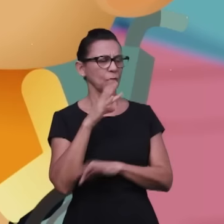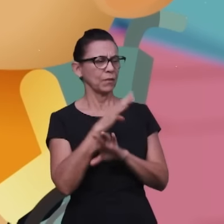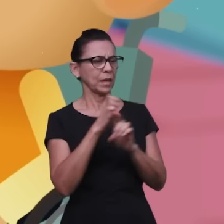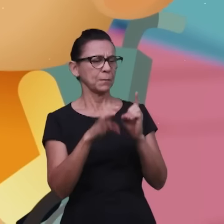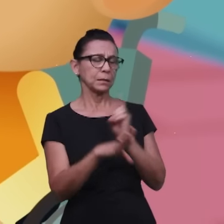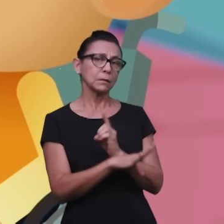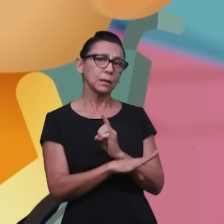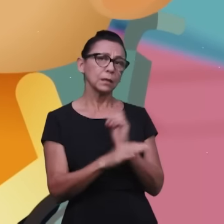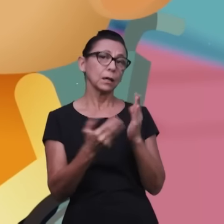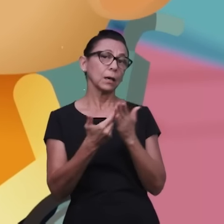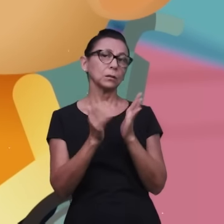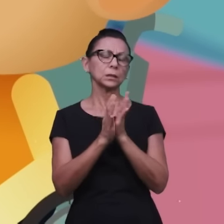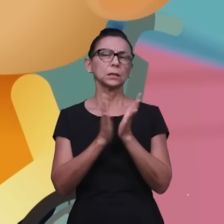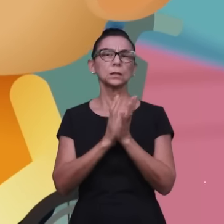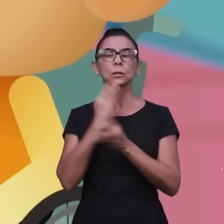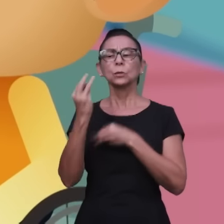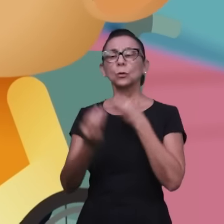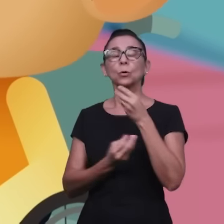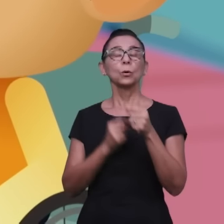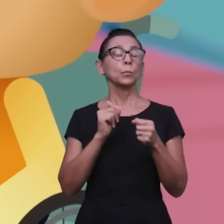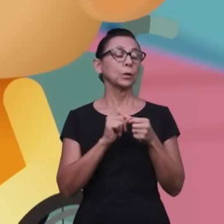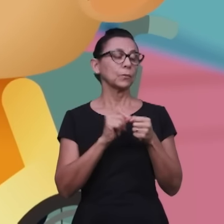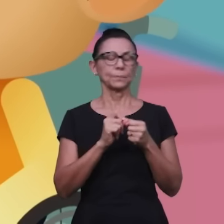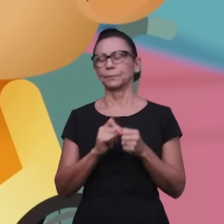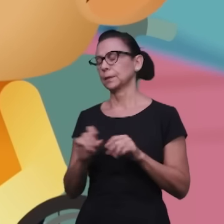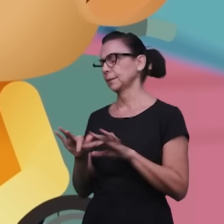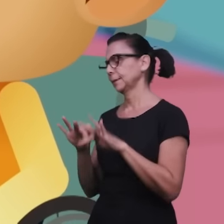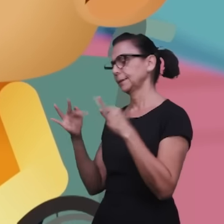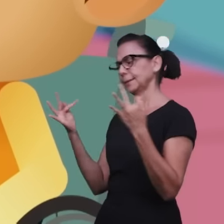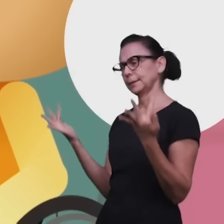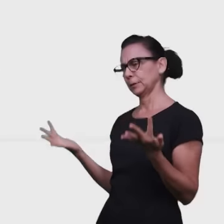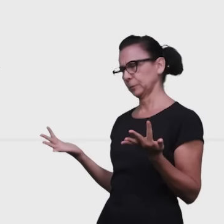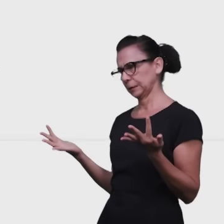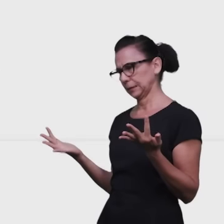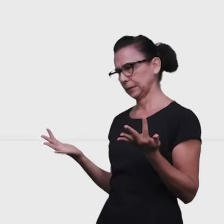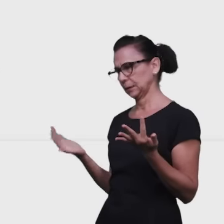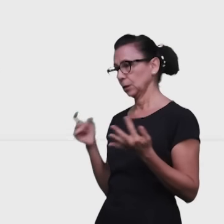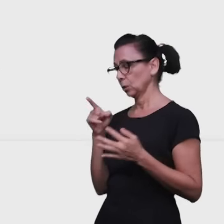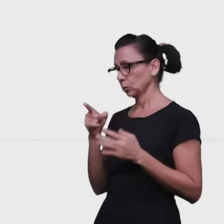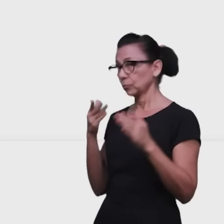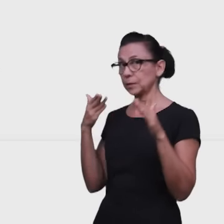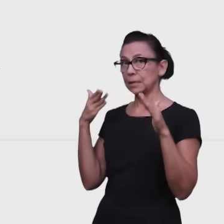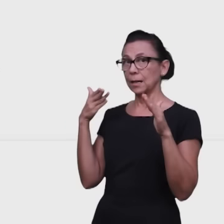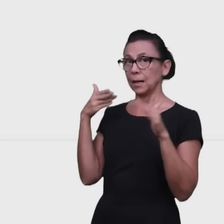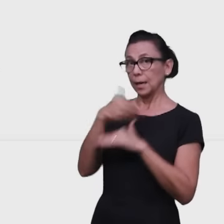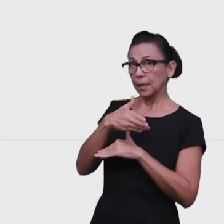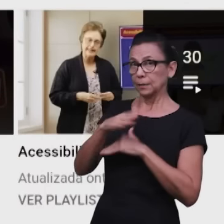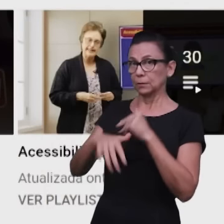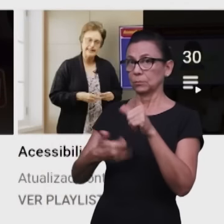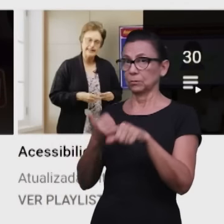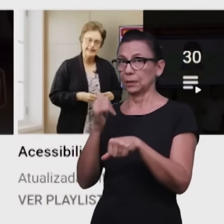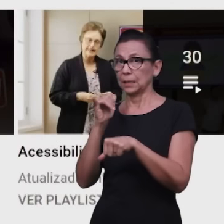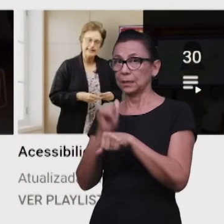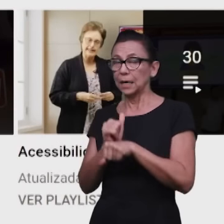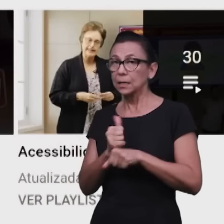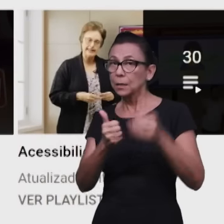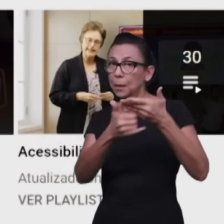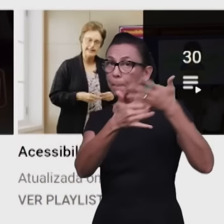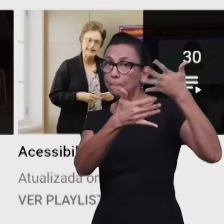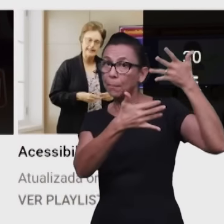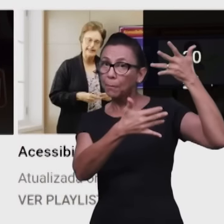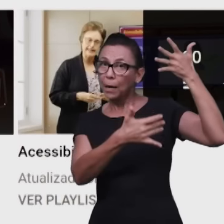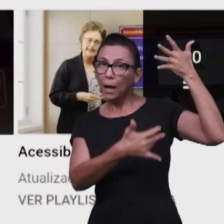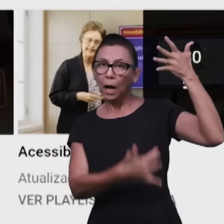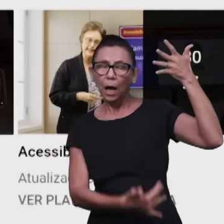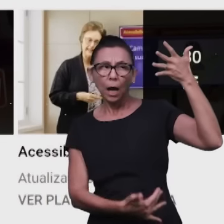da semana, como eu faço? Elô, é muito simples. Quando você acessa o canal, Você vai em playlist e